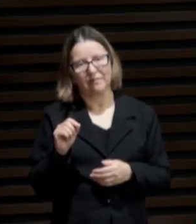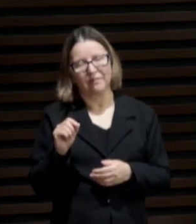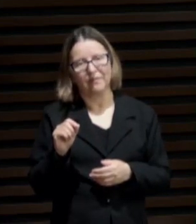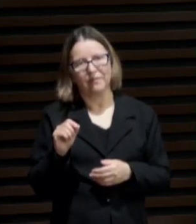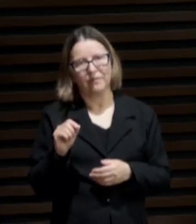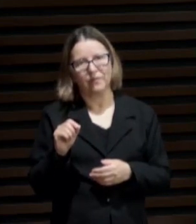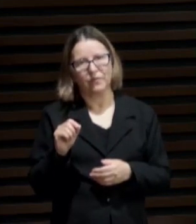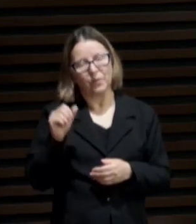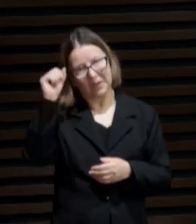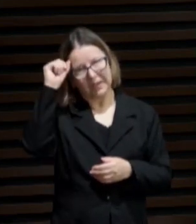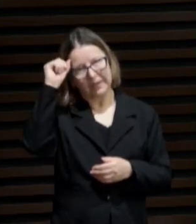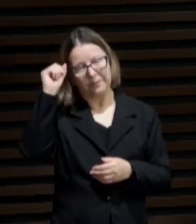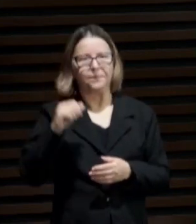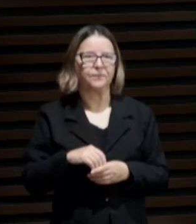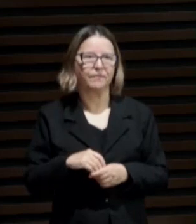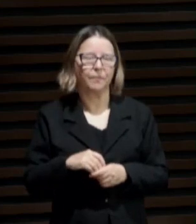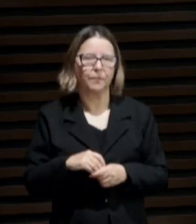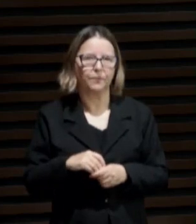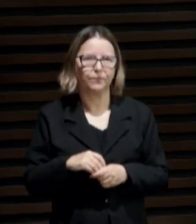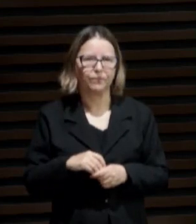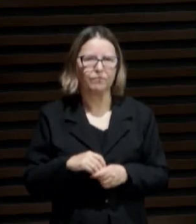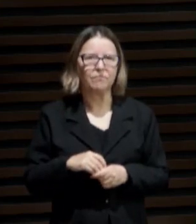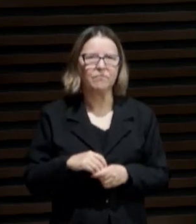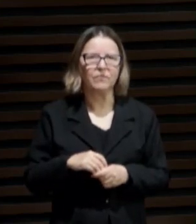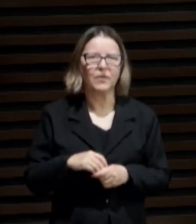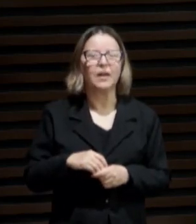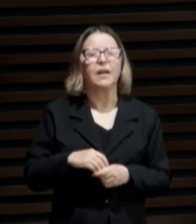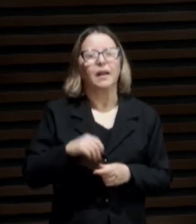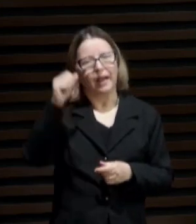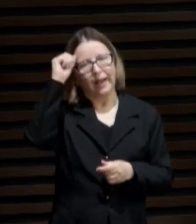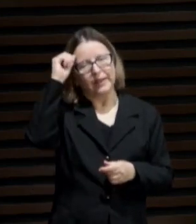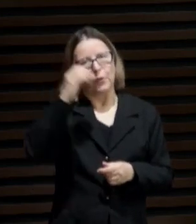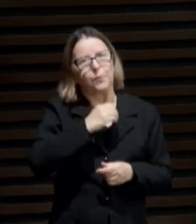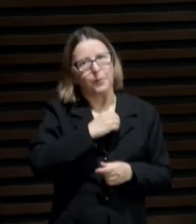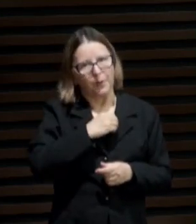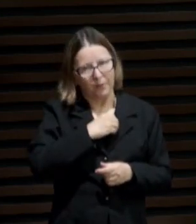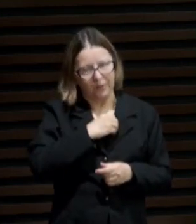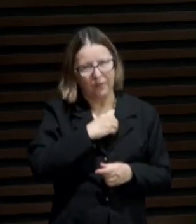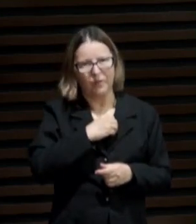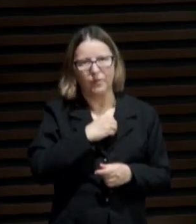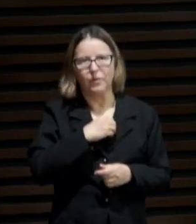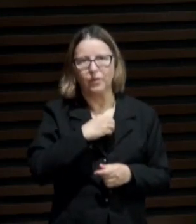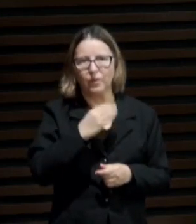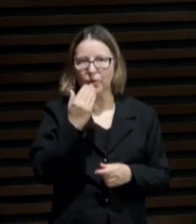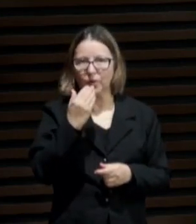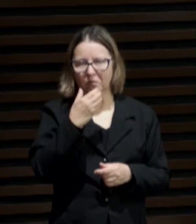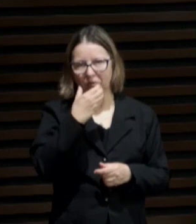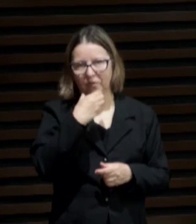você pecou, eu disse para não comer do fruto, você comeu, vou te dar mais uma chance. Não.